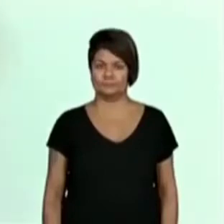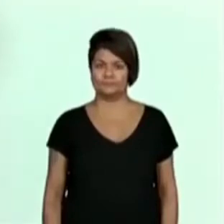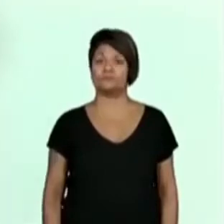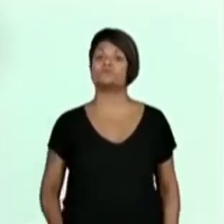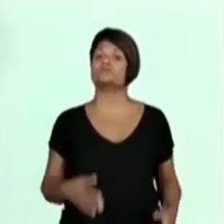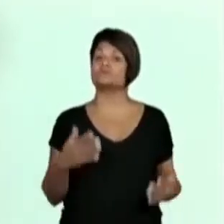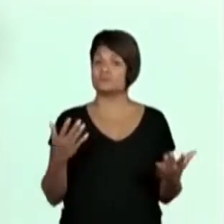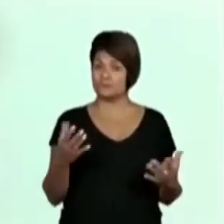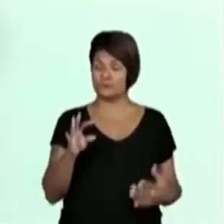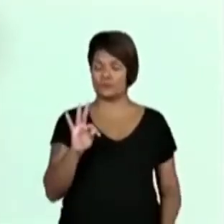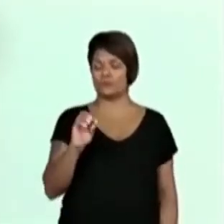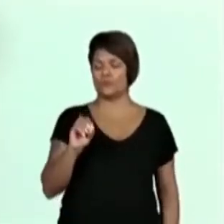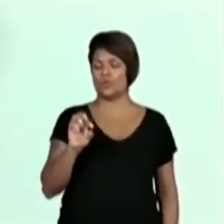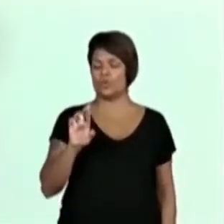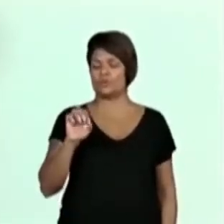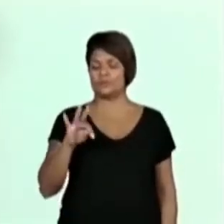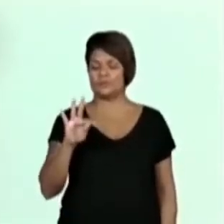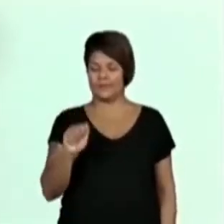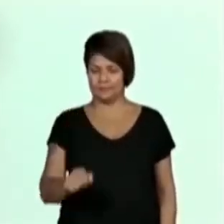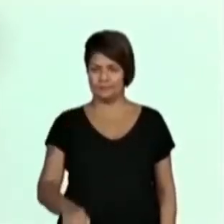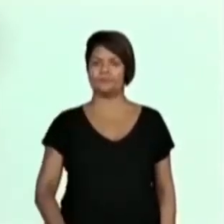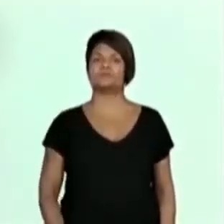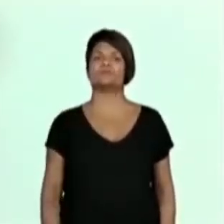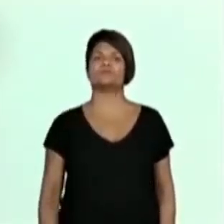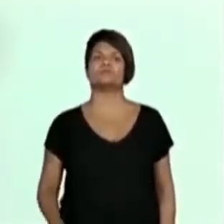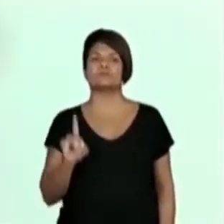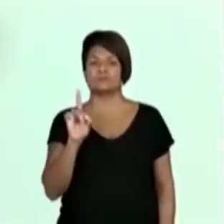Mas é uma torta de